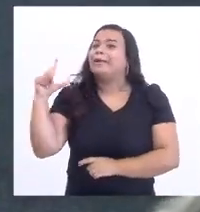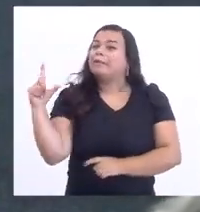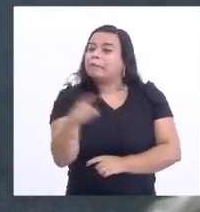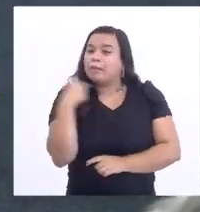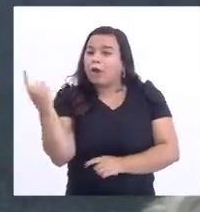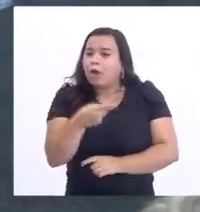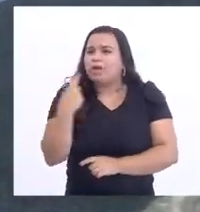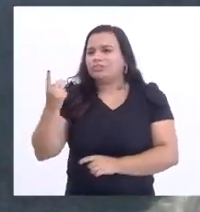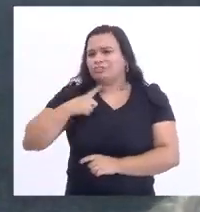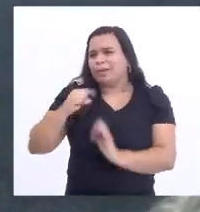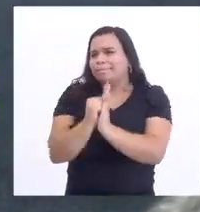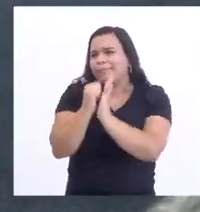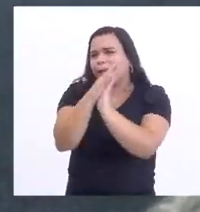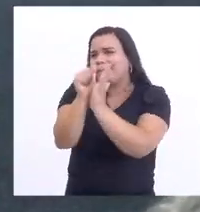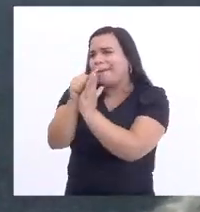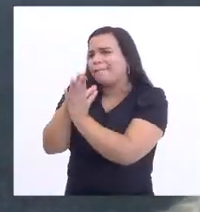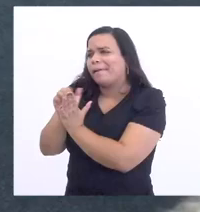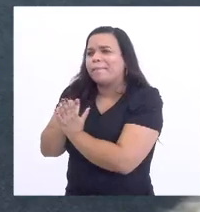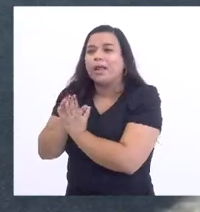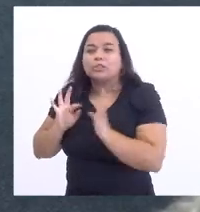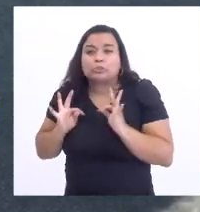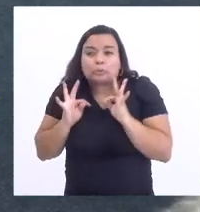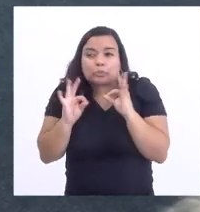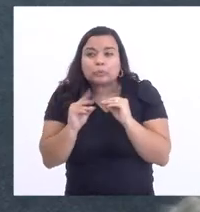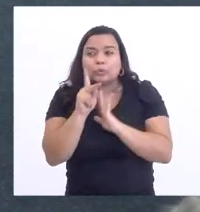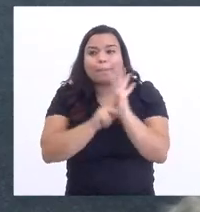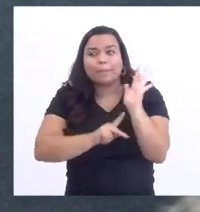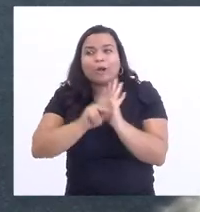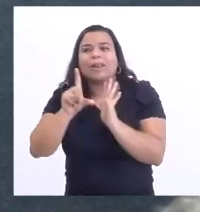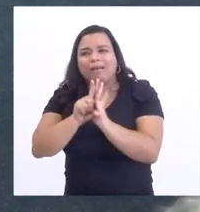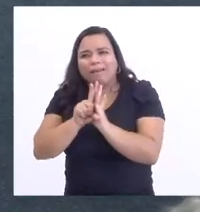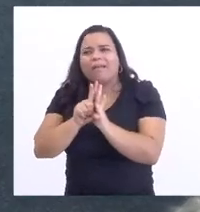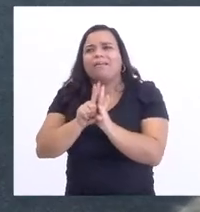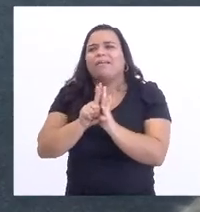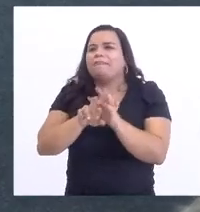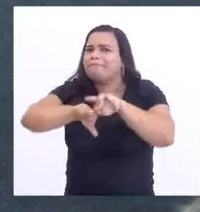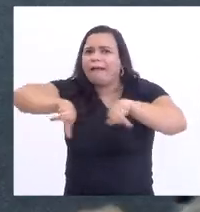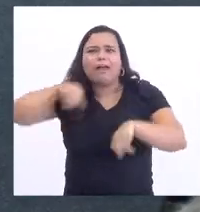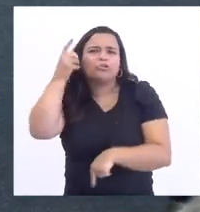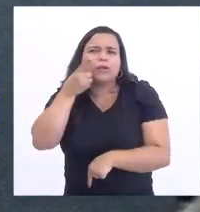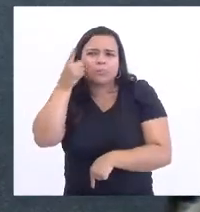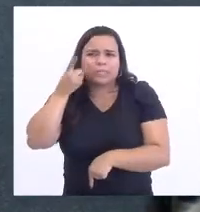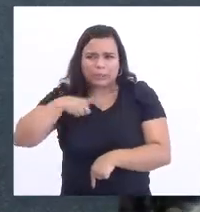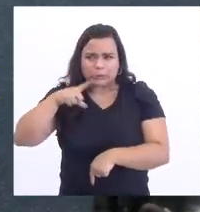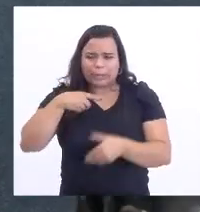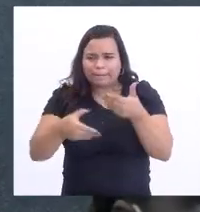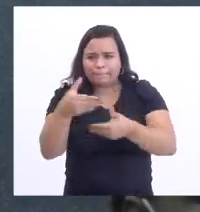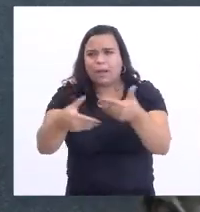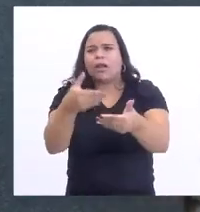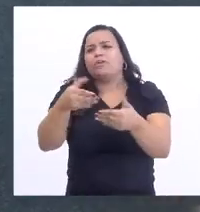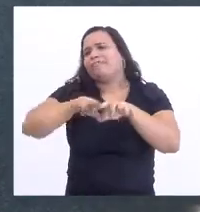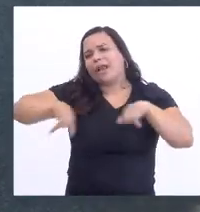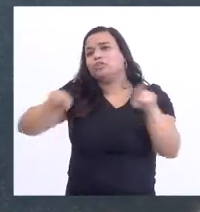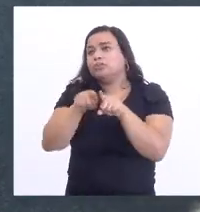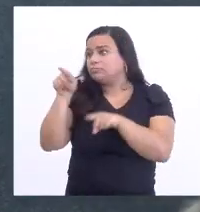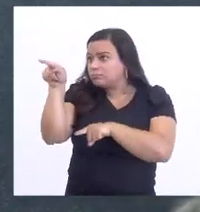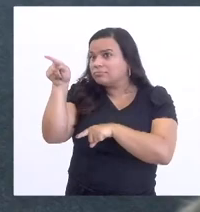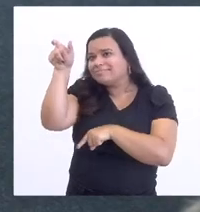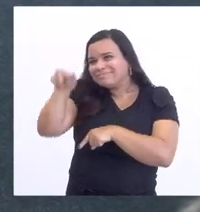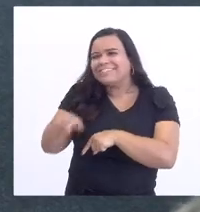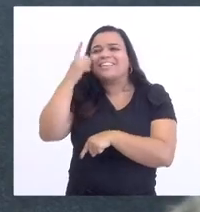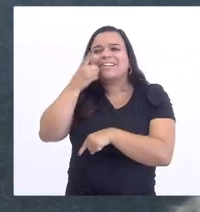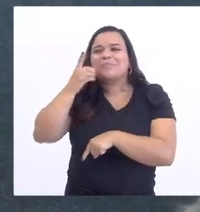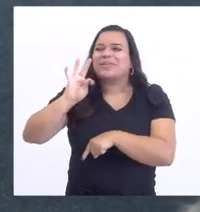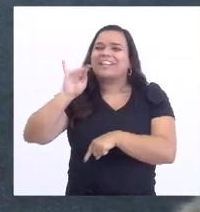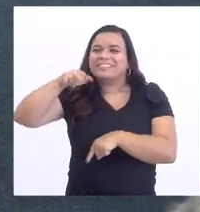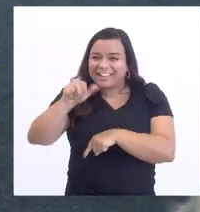compilando todos os projetos de lei que está tramitando, de vários deputados, inclusive a deputada Tânia está aqui,